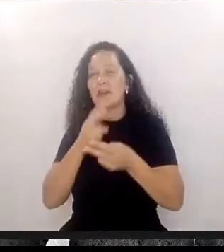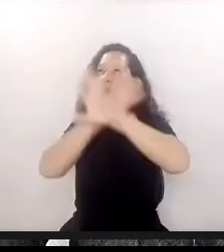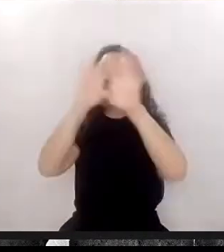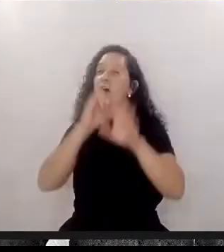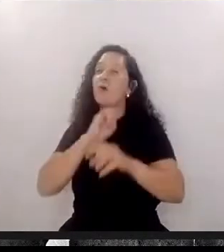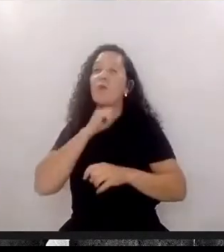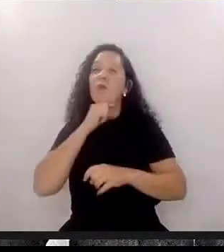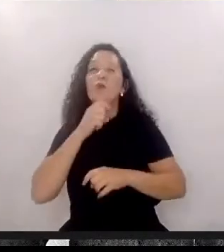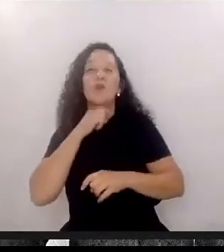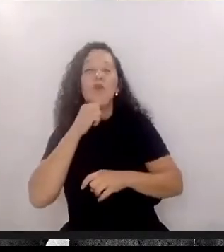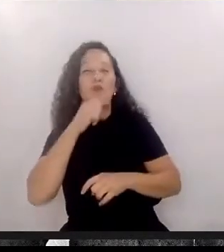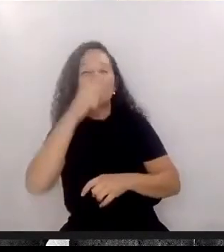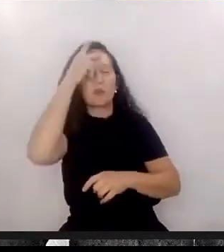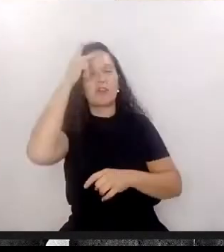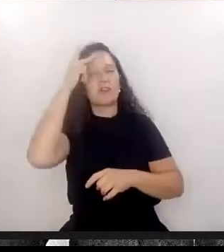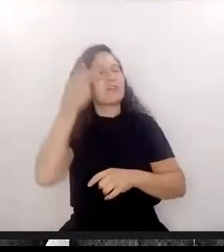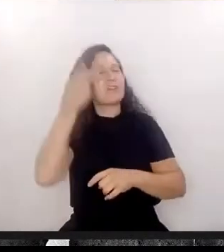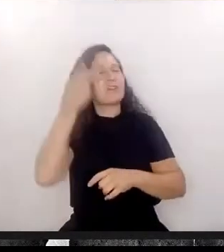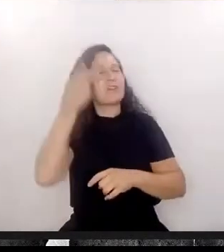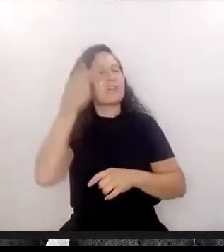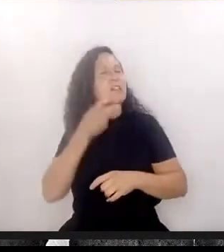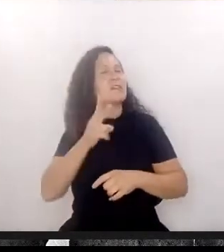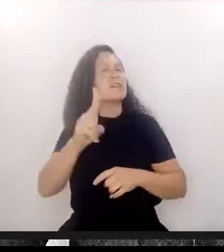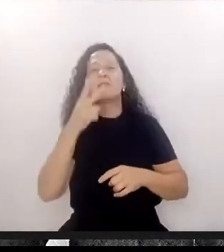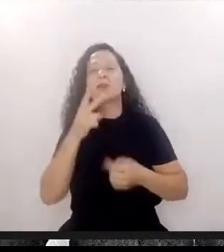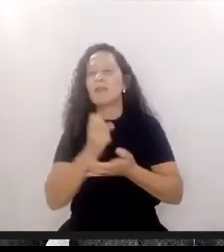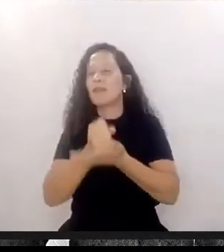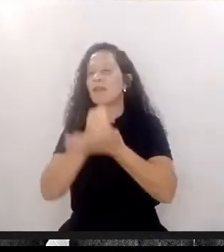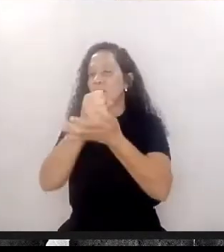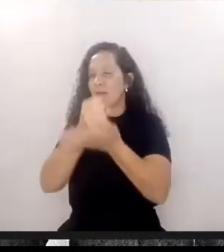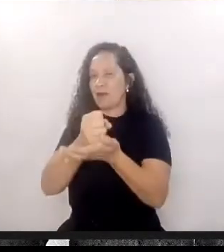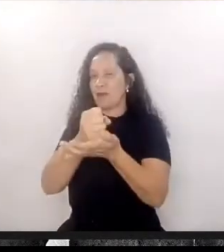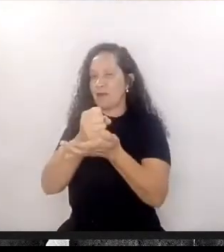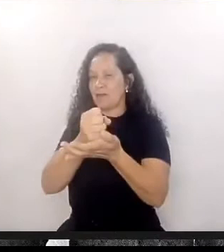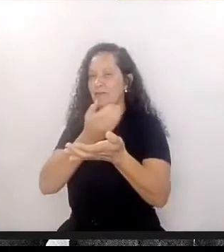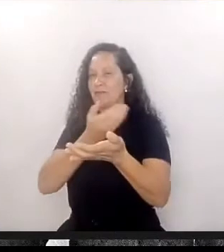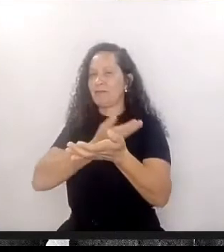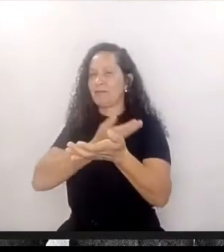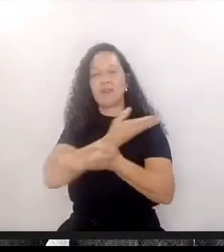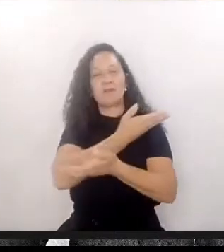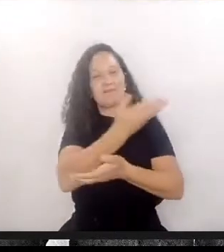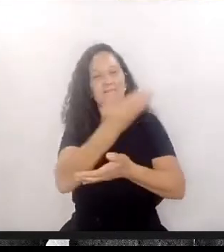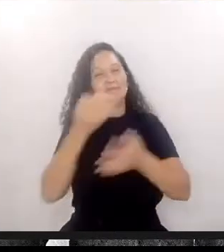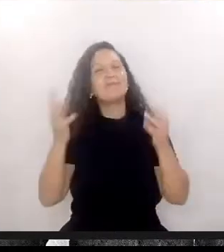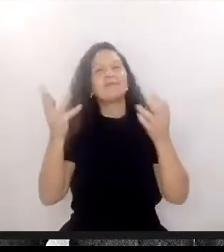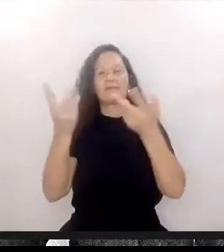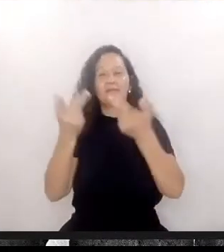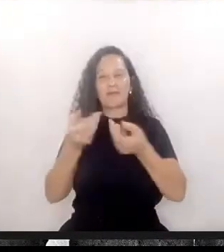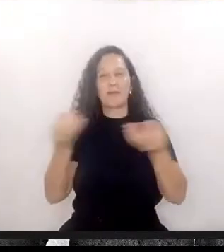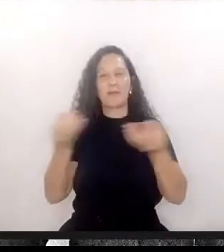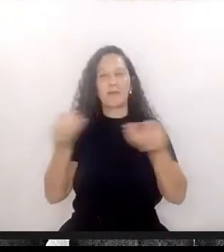disponíveis. Colegas, vocês foram incríveis. Souberam